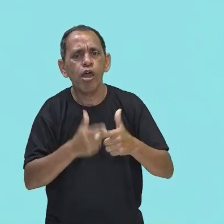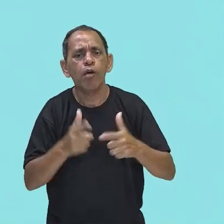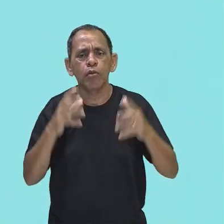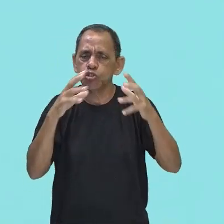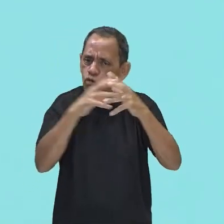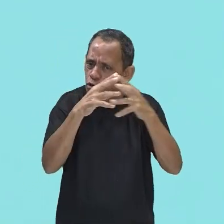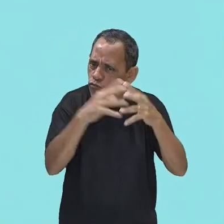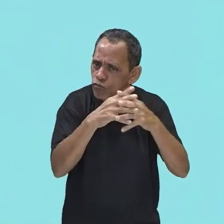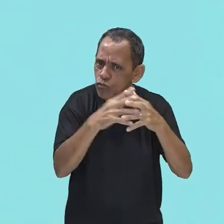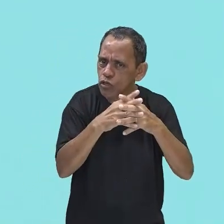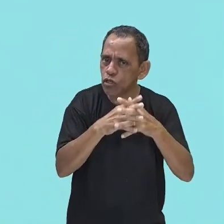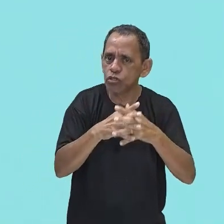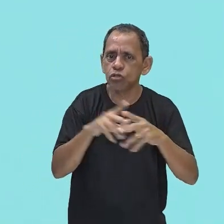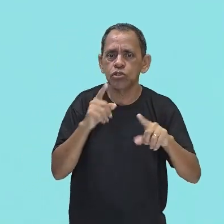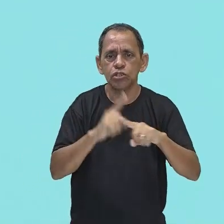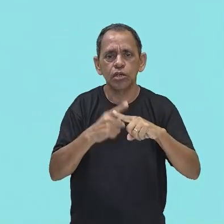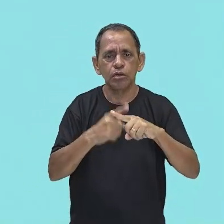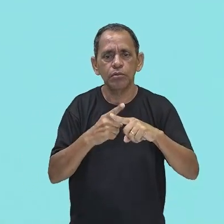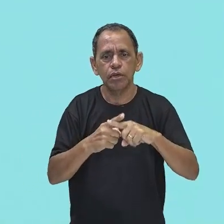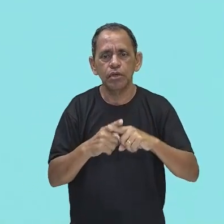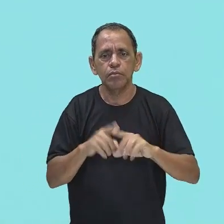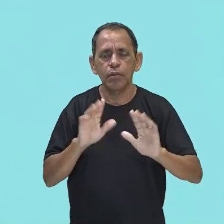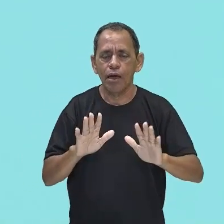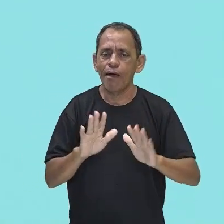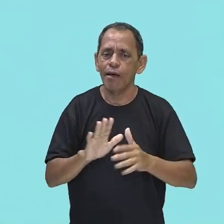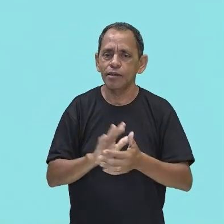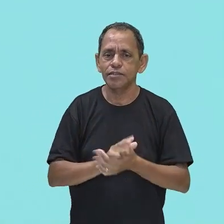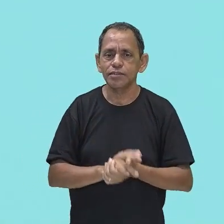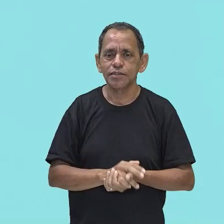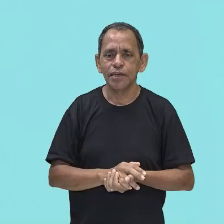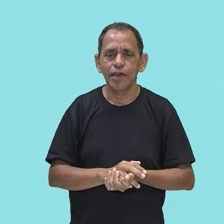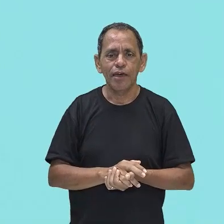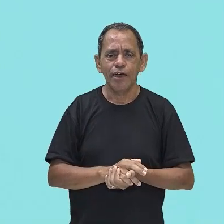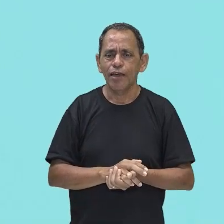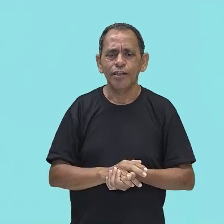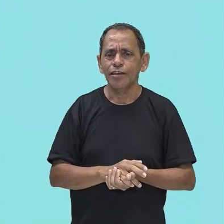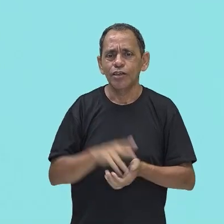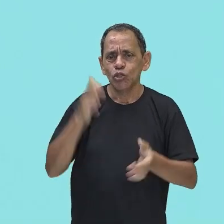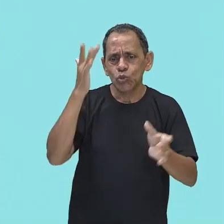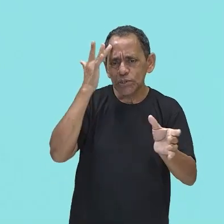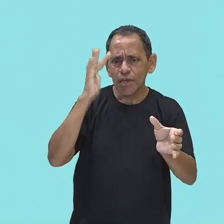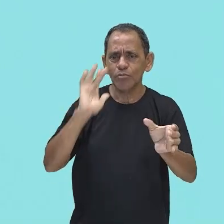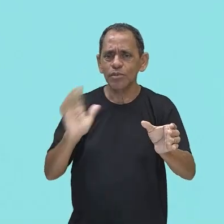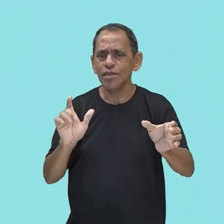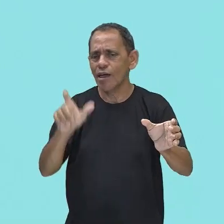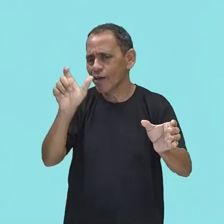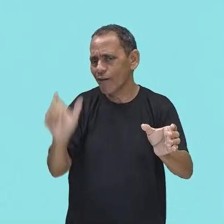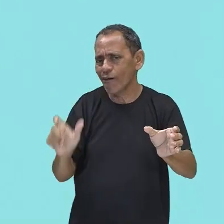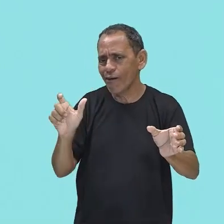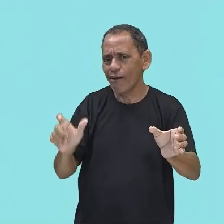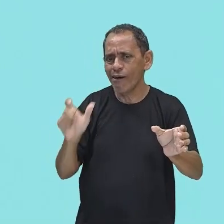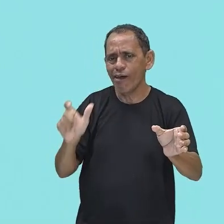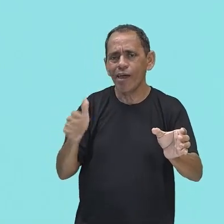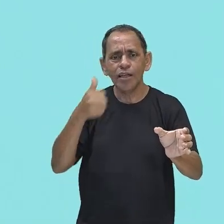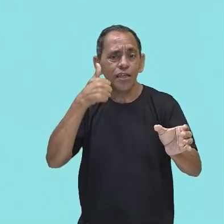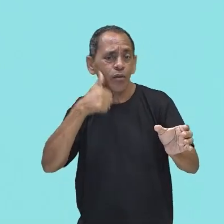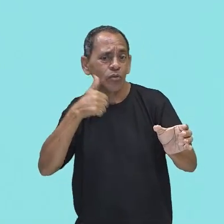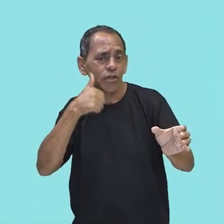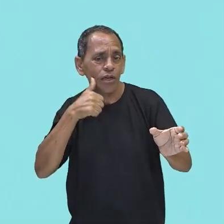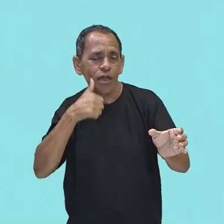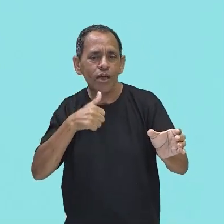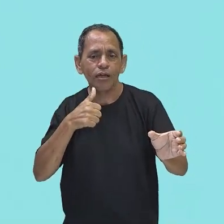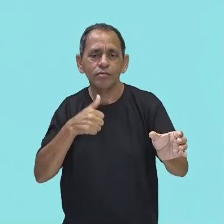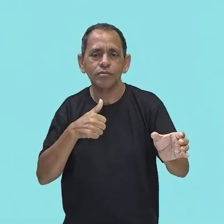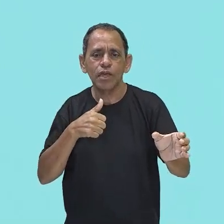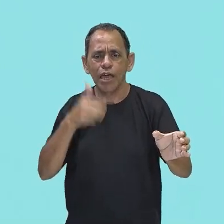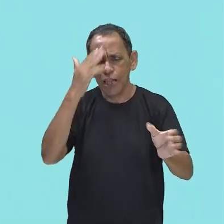esse amigo e somente depois ele entende por quê. Porque não era mulher, não era homem, era mulher. Inclusive, o próprio, né,